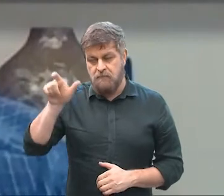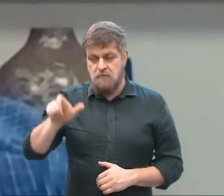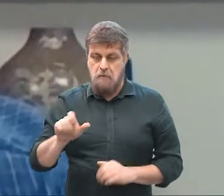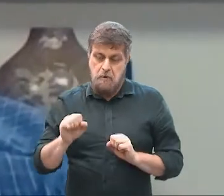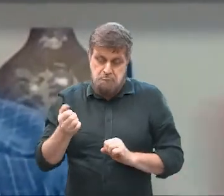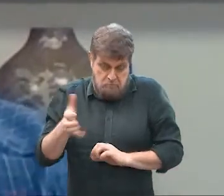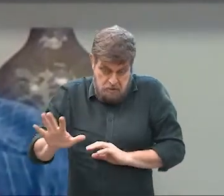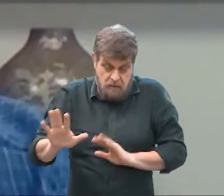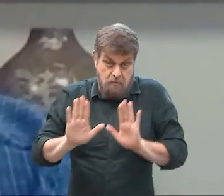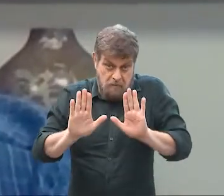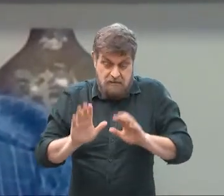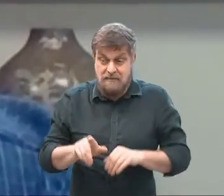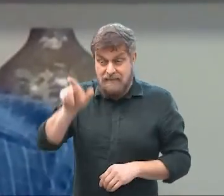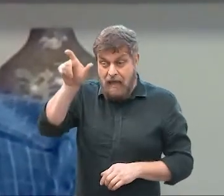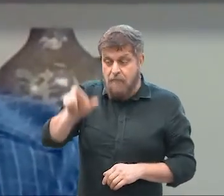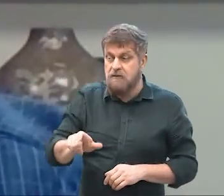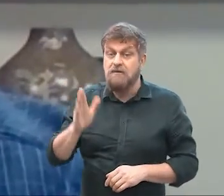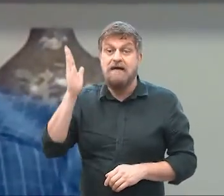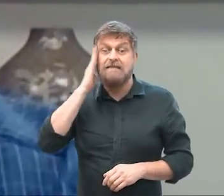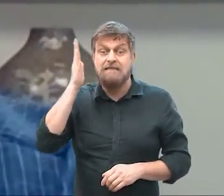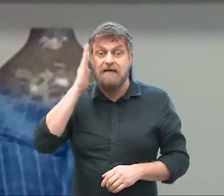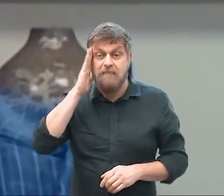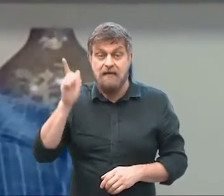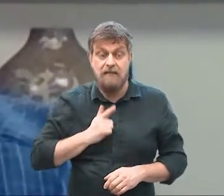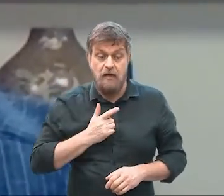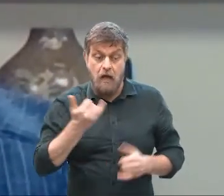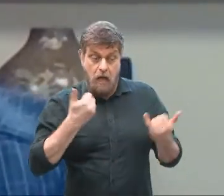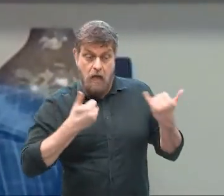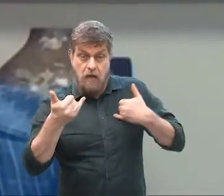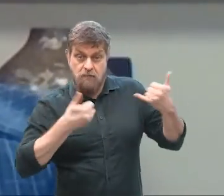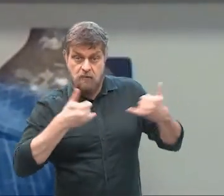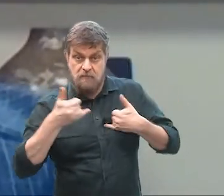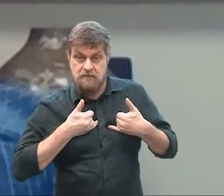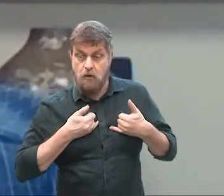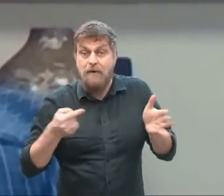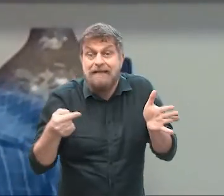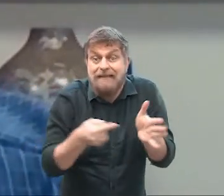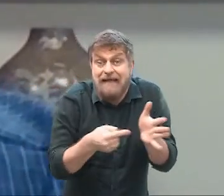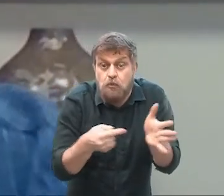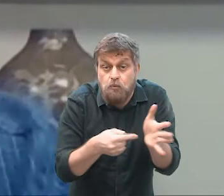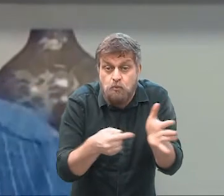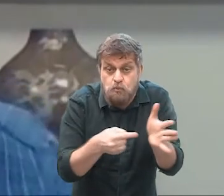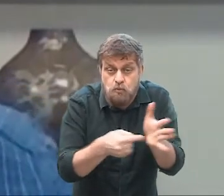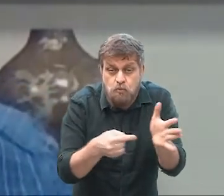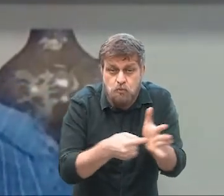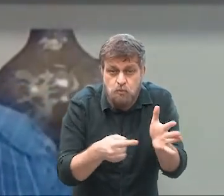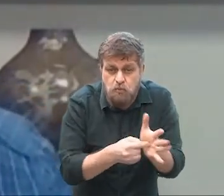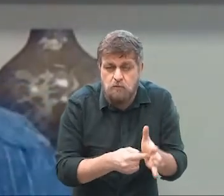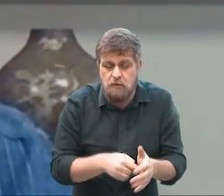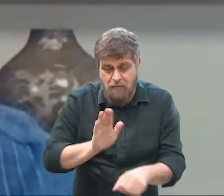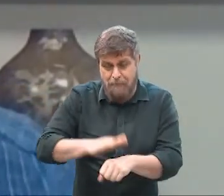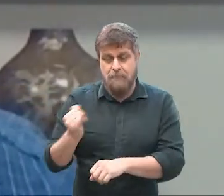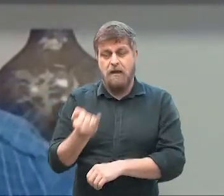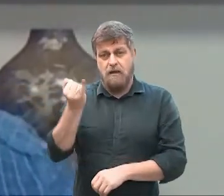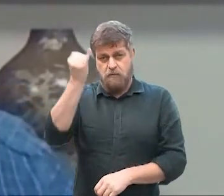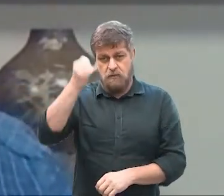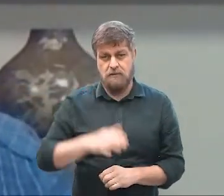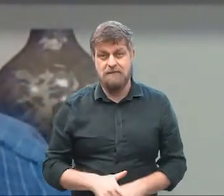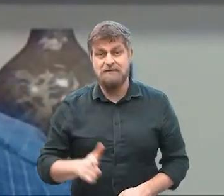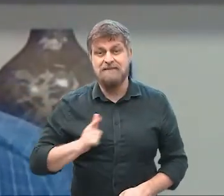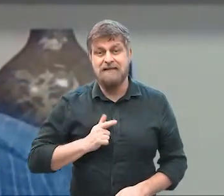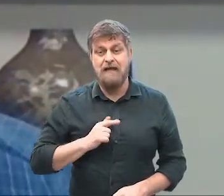mas querendo, ela se socorra de pegar aquela informação e fazer a denúncia. E o que é mais importante, o nome